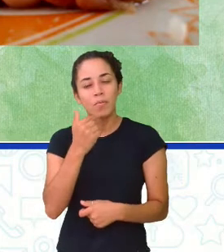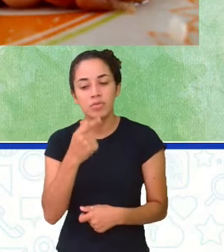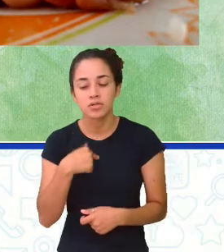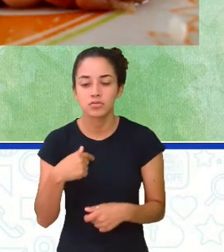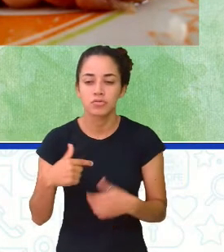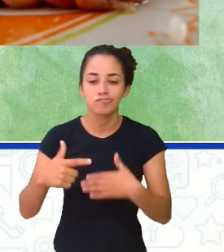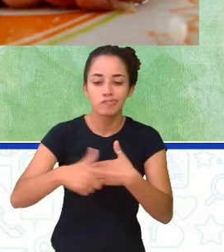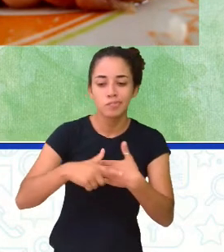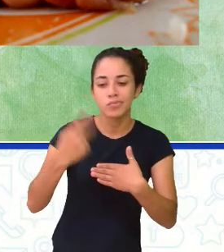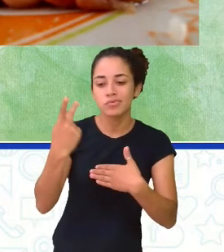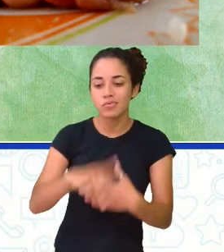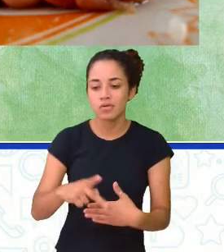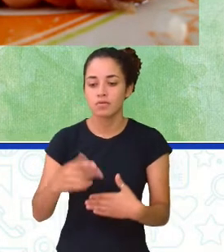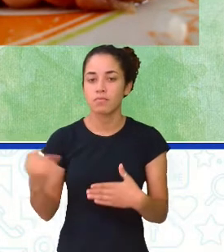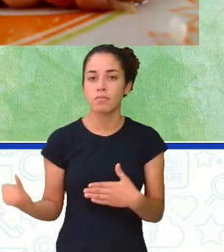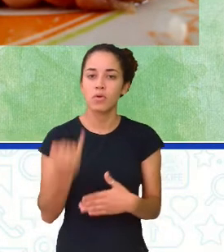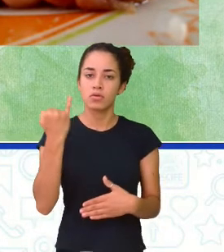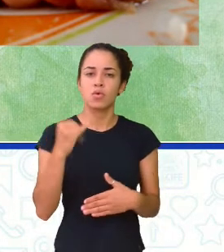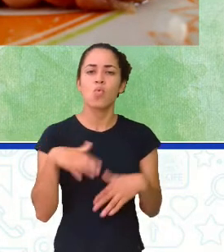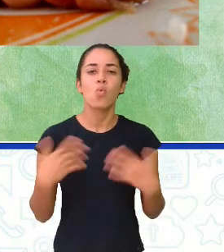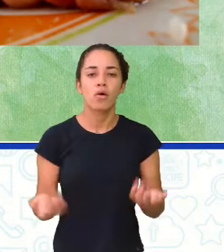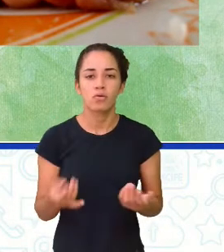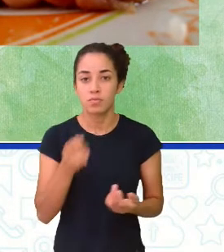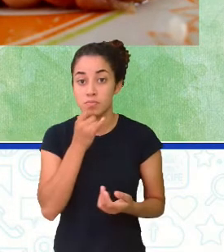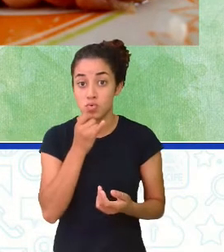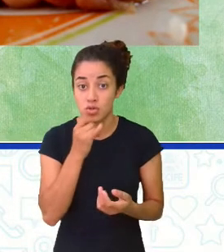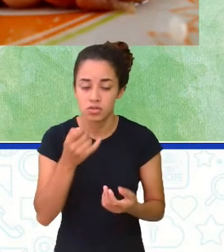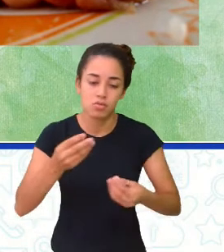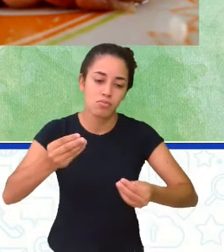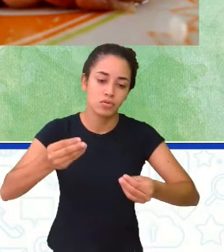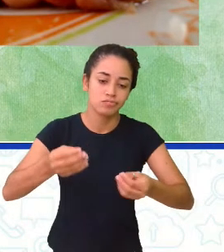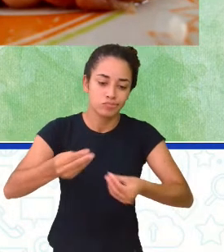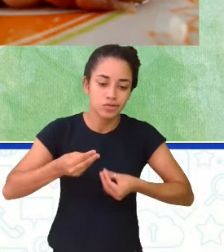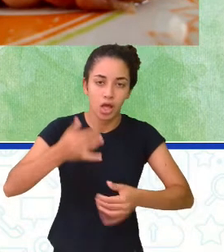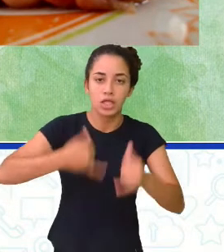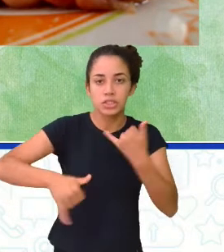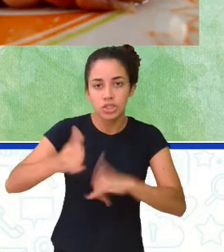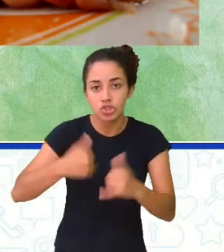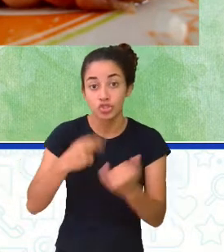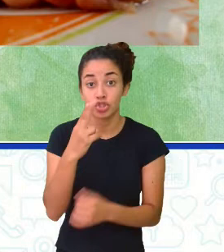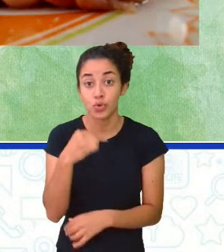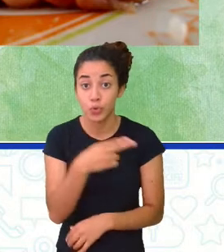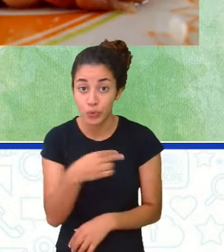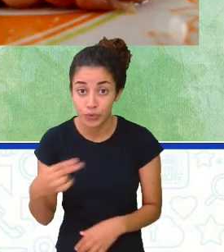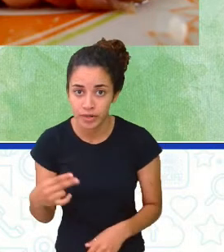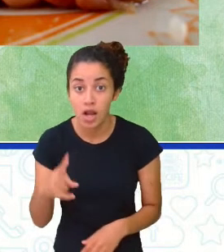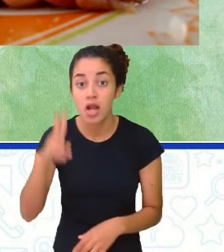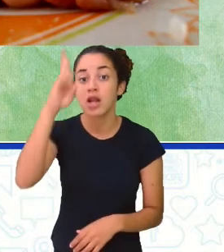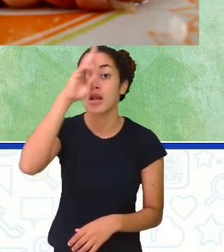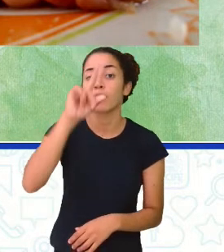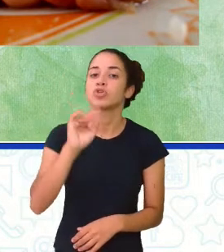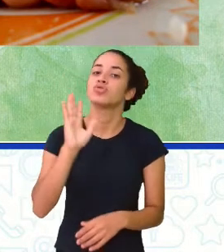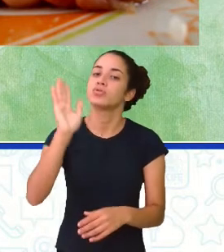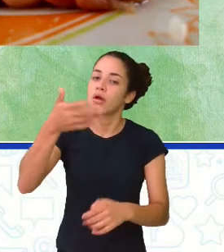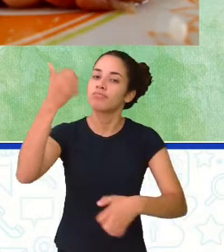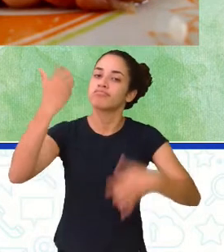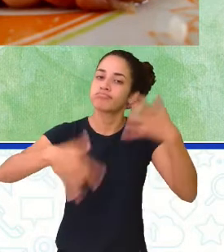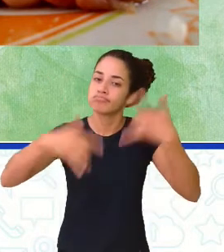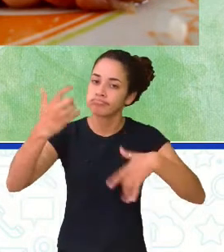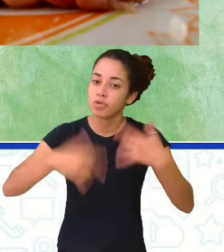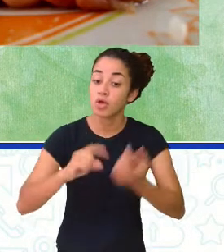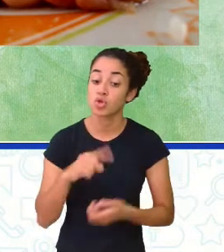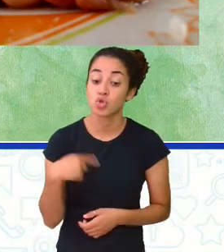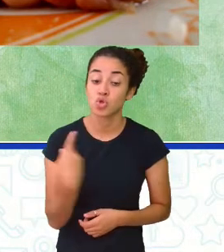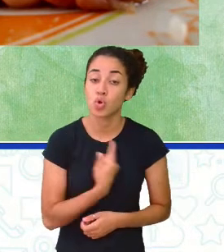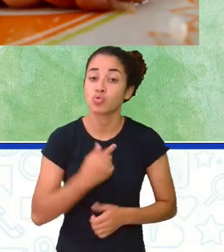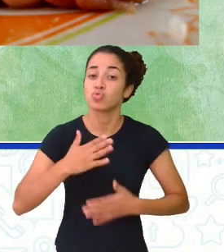corpo. Vamos ver quais são elas. Obtenção de energia e nutrientes. Lembrando, como eu já disse desde o início, o nosso corpo é como